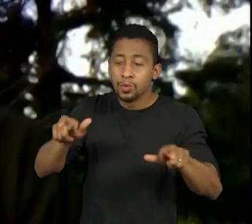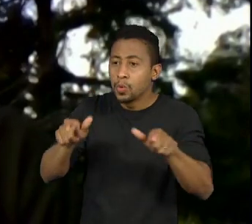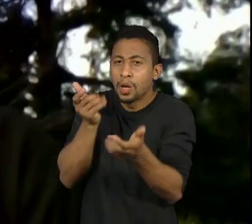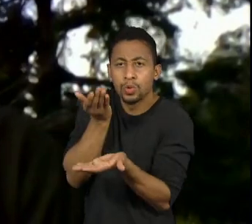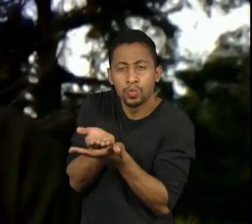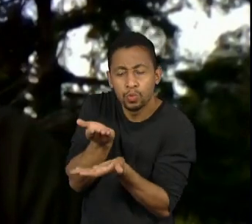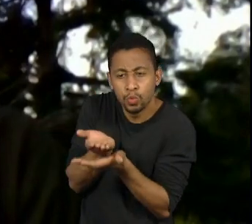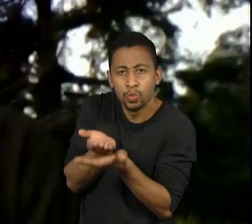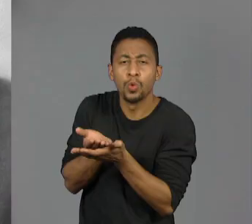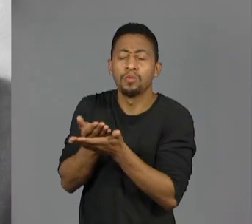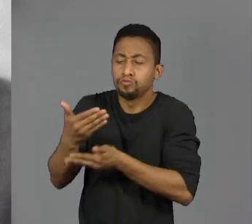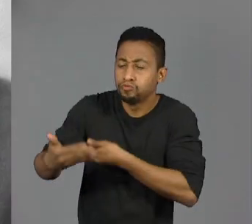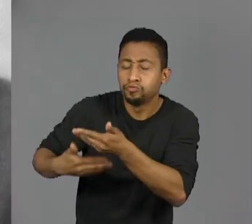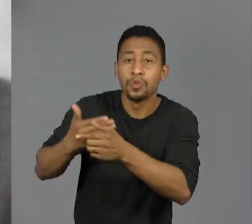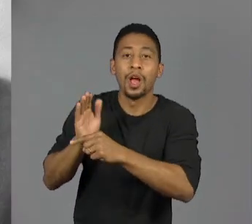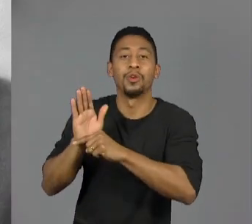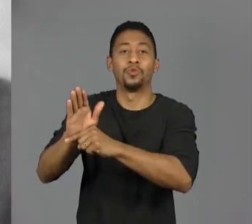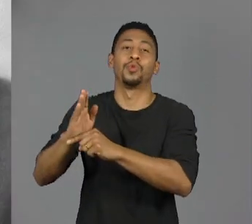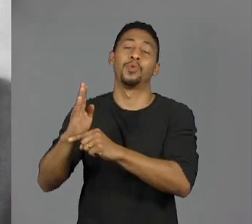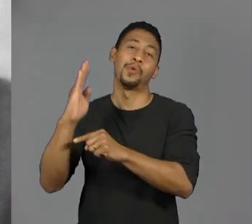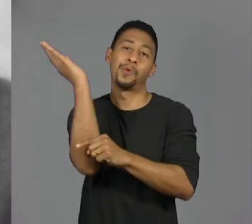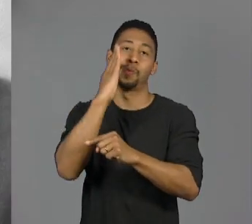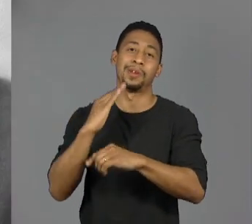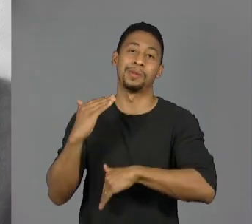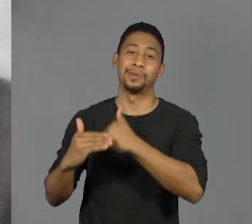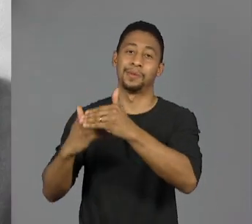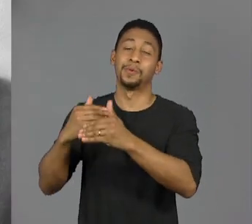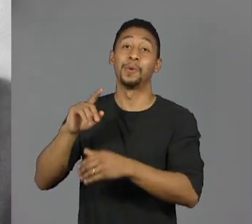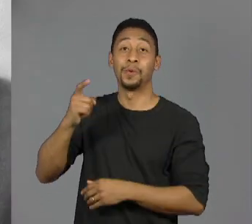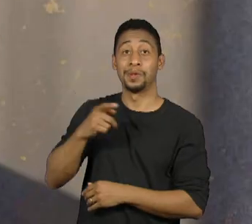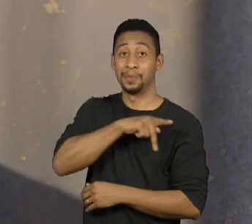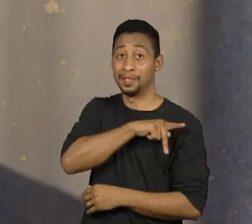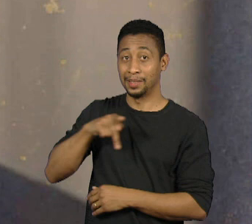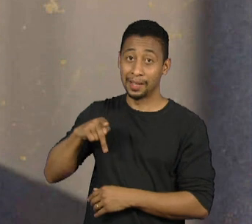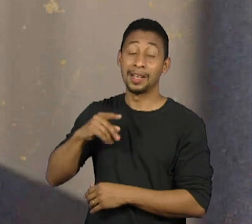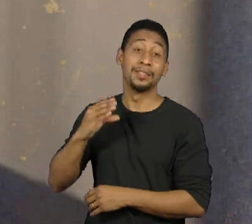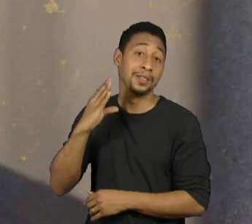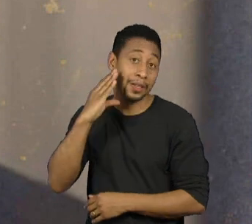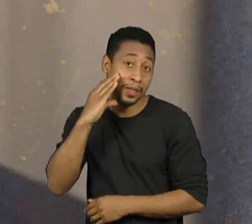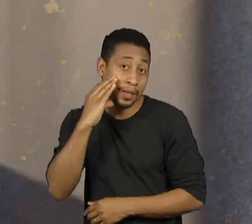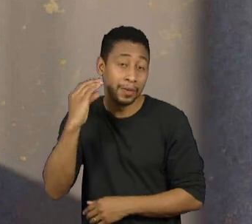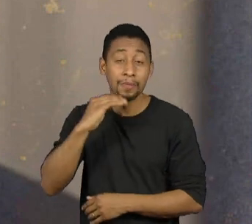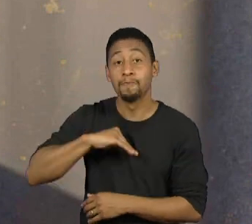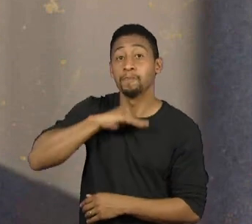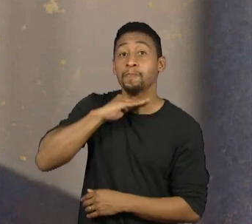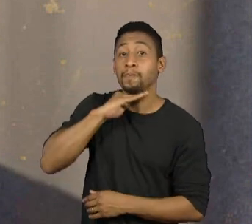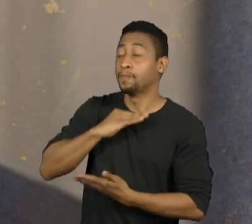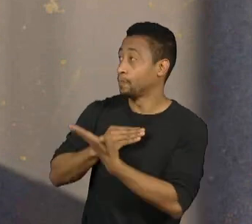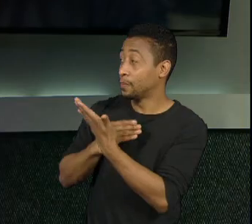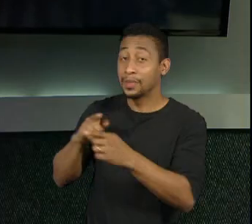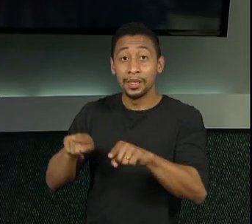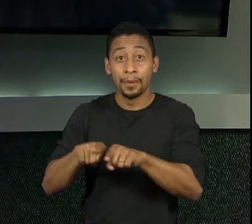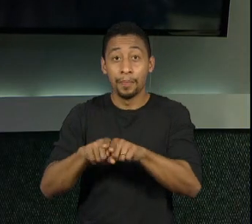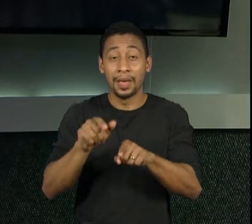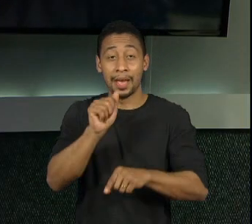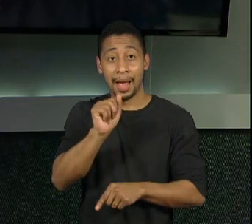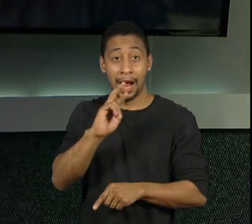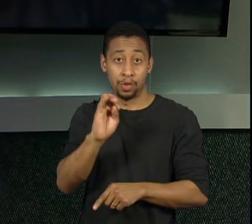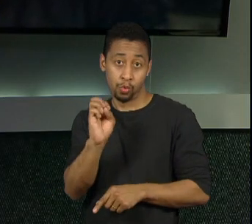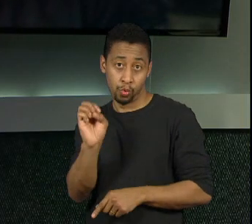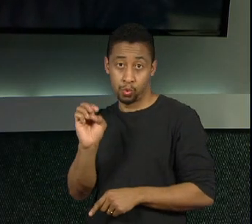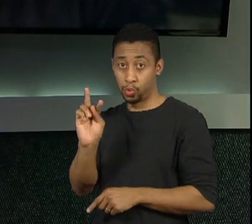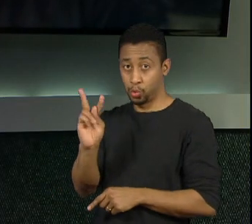Brasil. Eu posso citar o Afonso Pena, né, ex-presidente da República, e o Arthur Bernardes. O Caraça ele funcionou o colégio